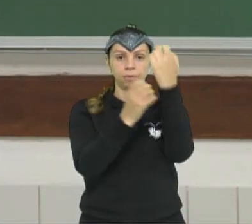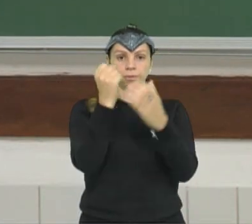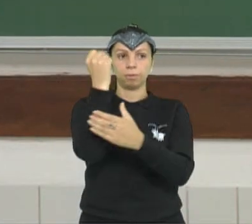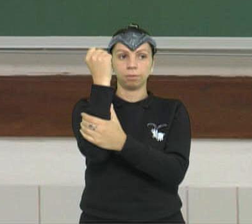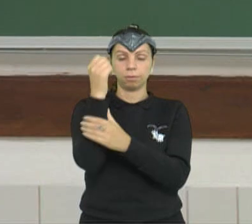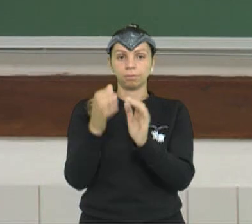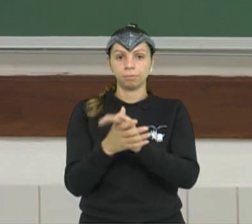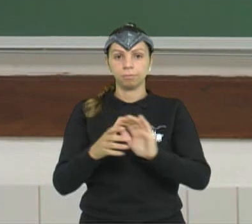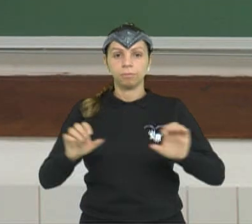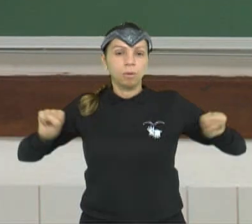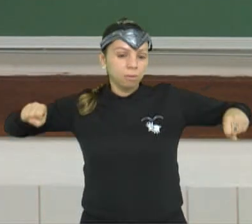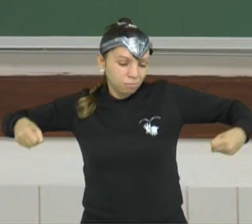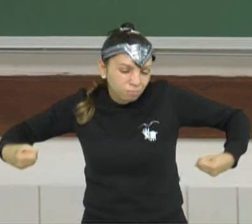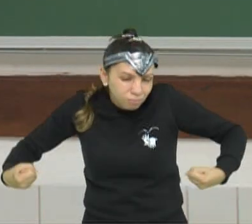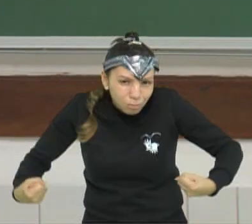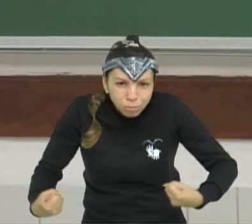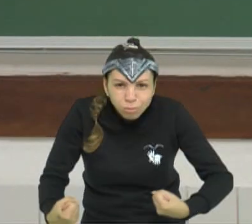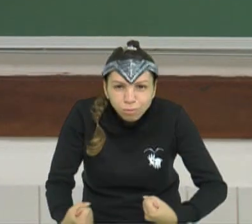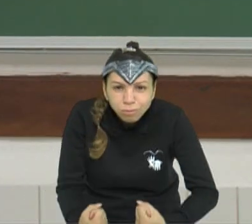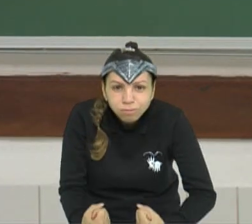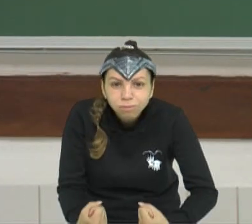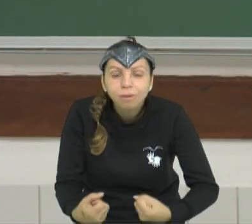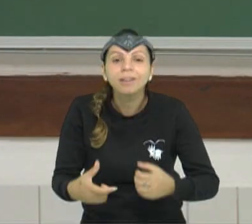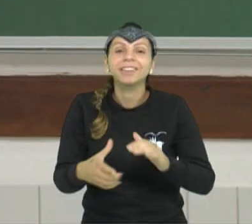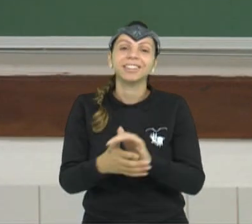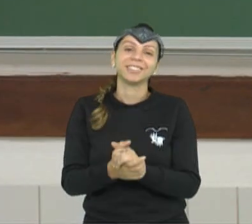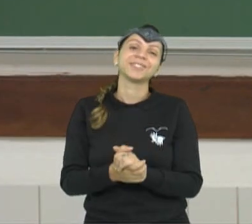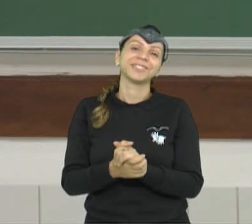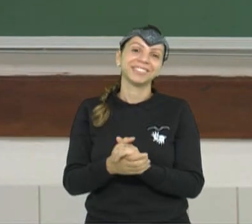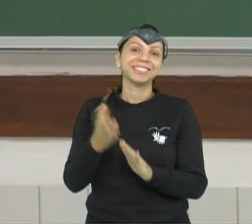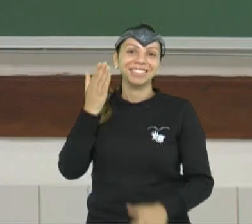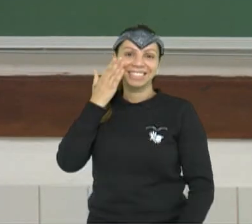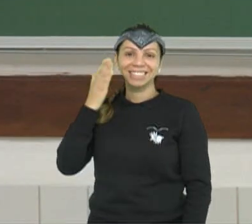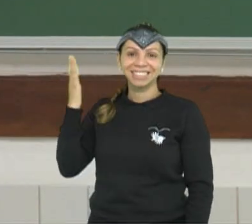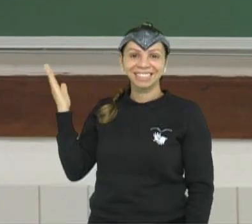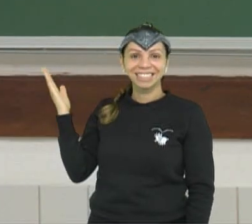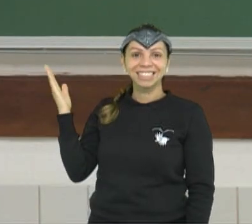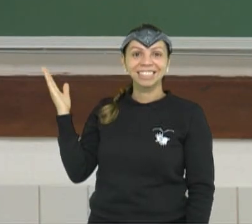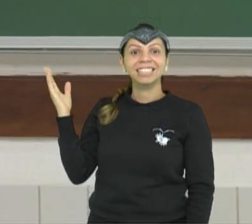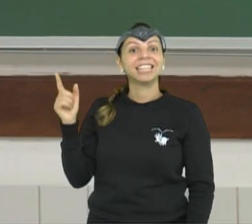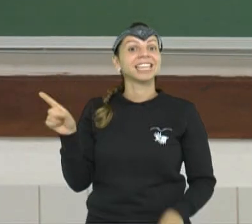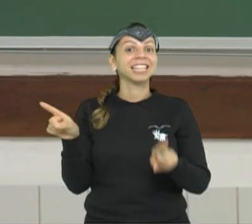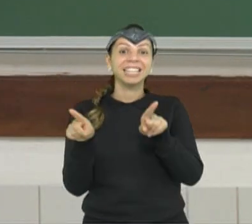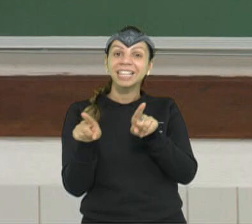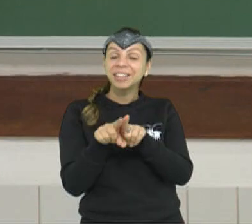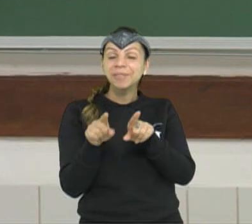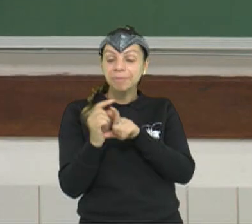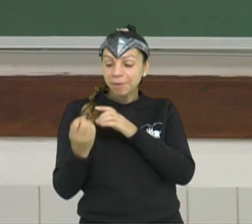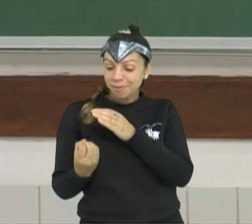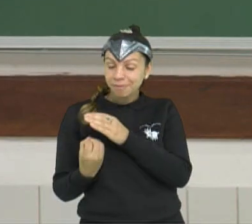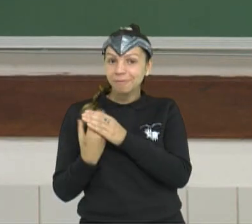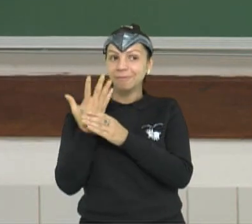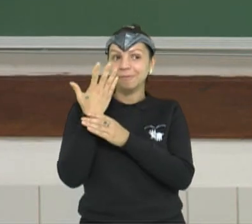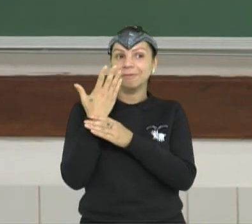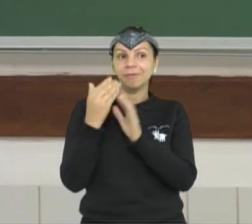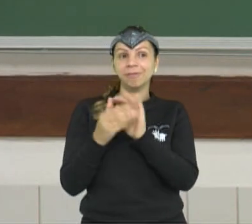o Incredible Hulk, que é o nosso incrível Hulk e que ele foi criado